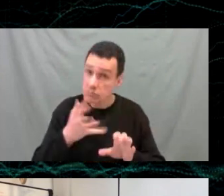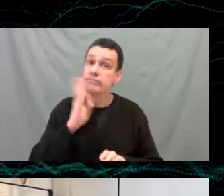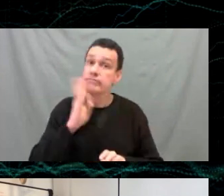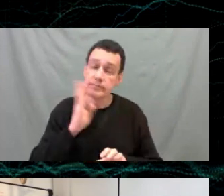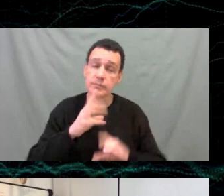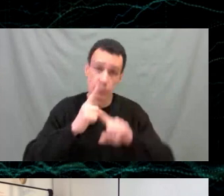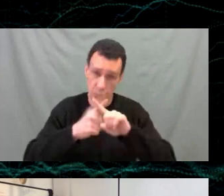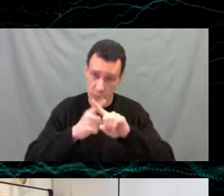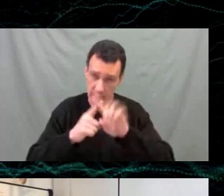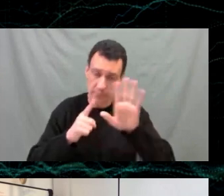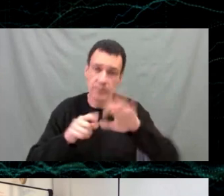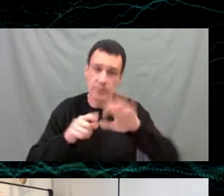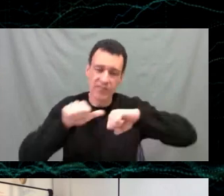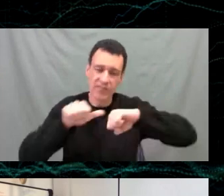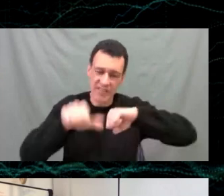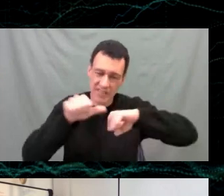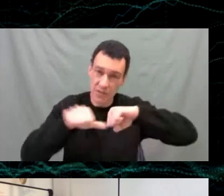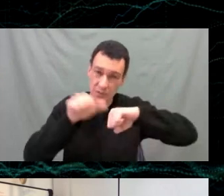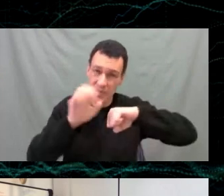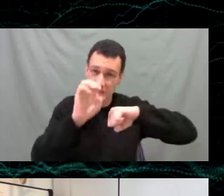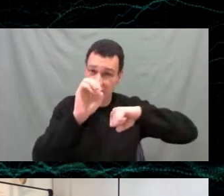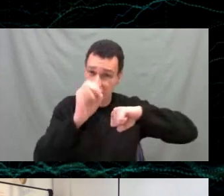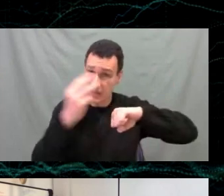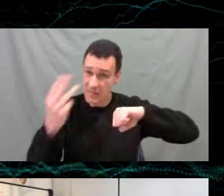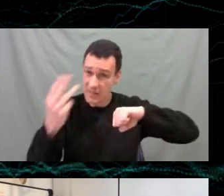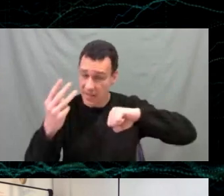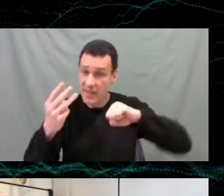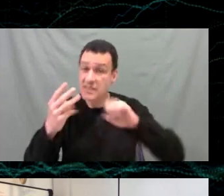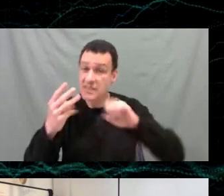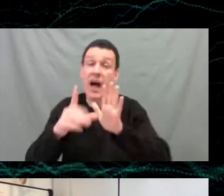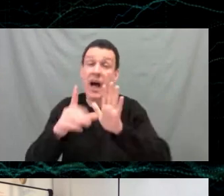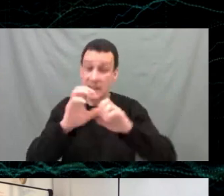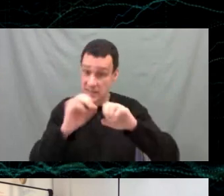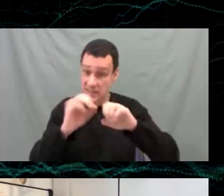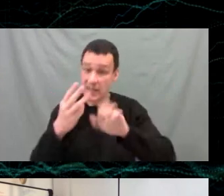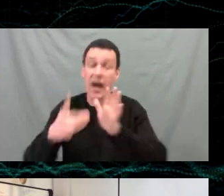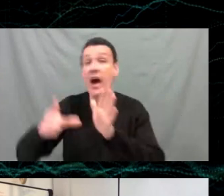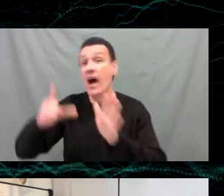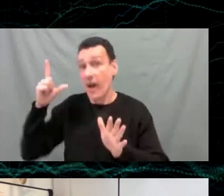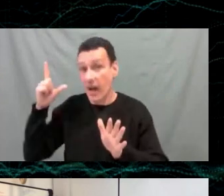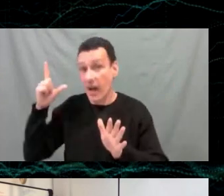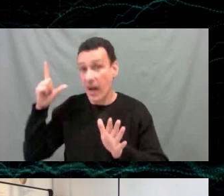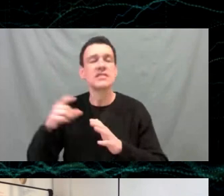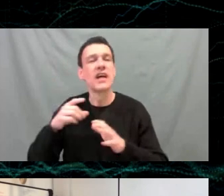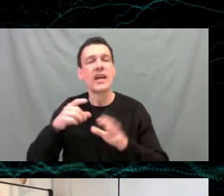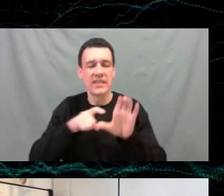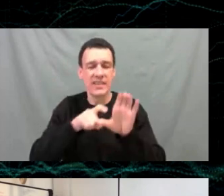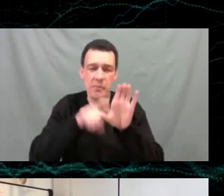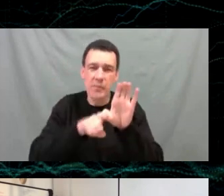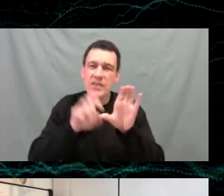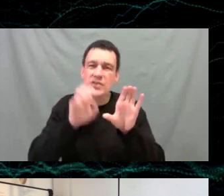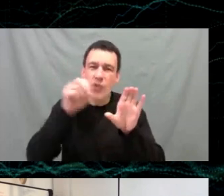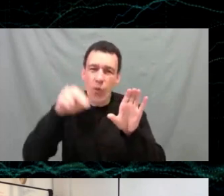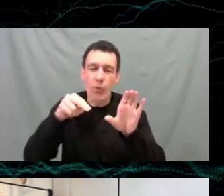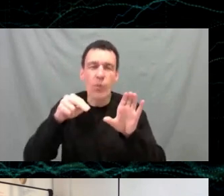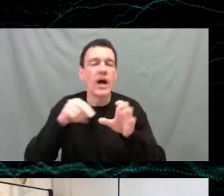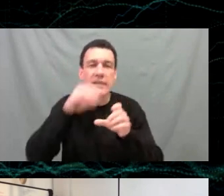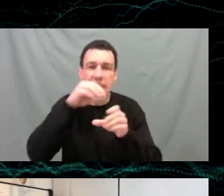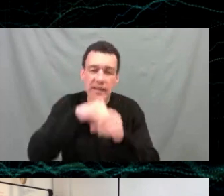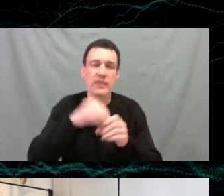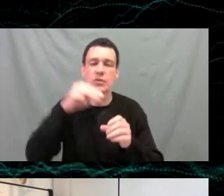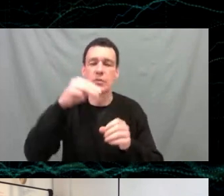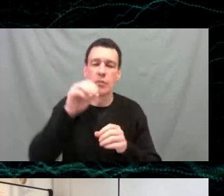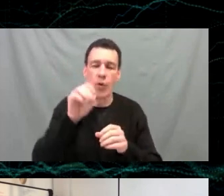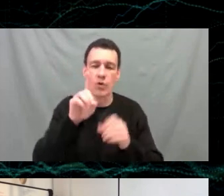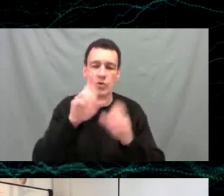versão 0.13 do Terraform, você não conseguia usar o dependZone dentro do módulo. Você tinha que fazer um monte de gambiarra